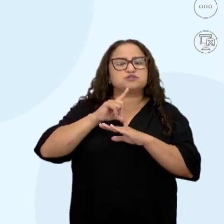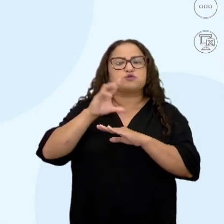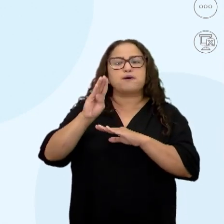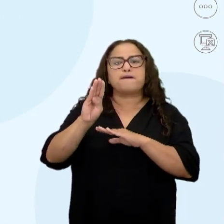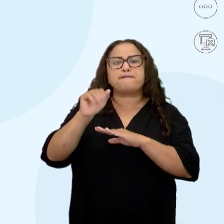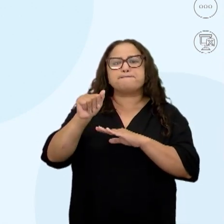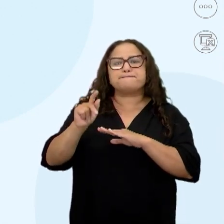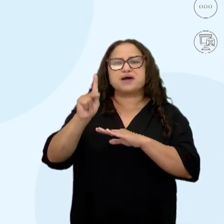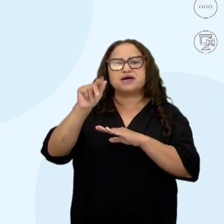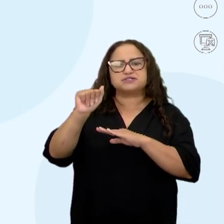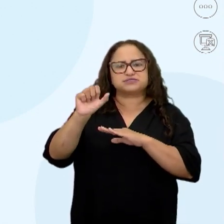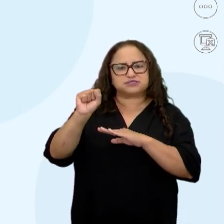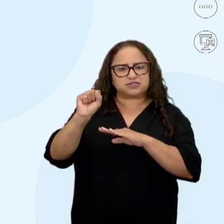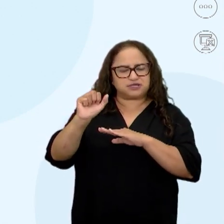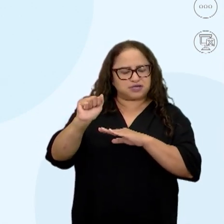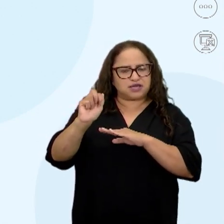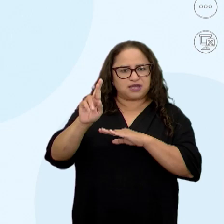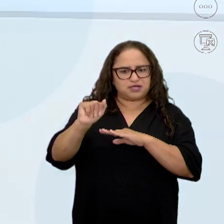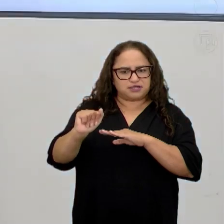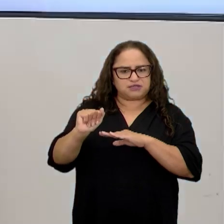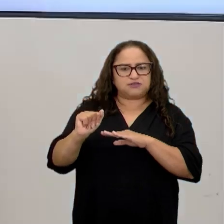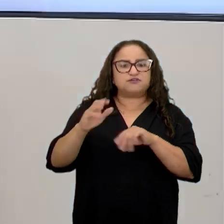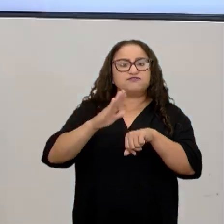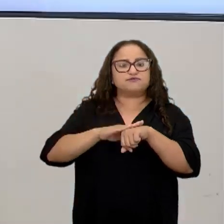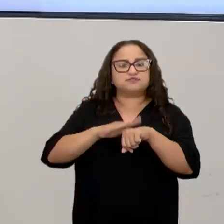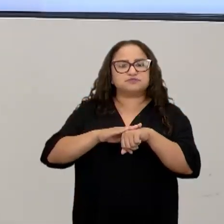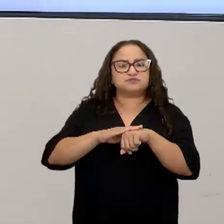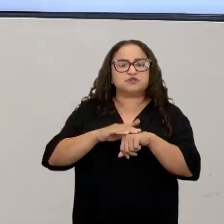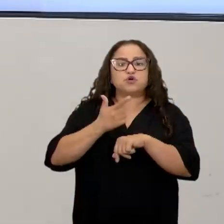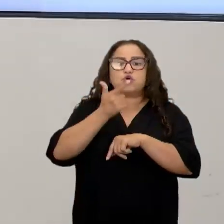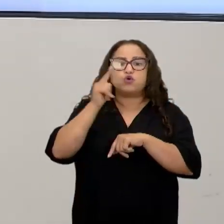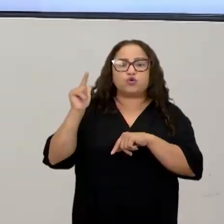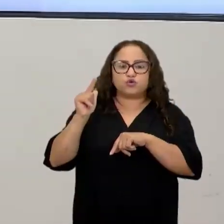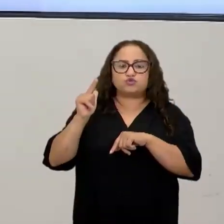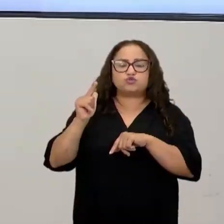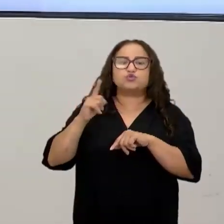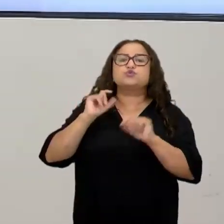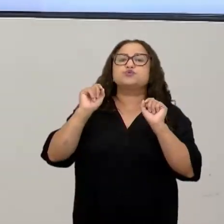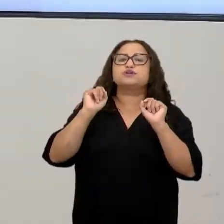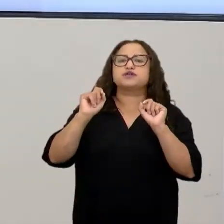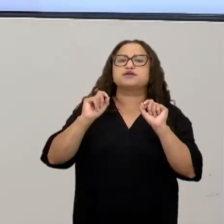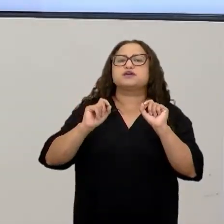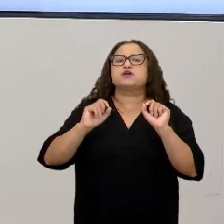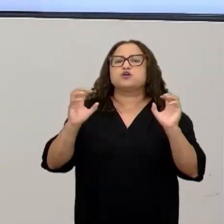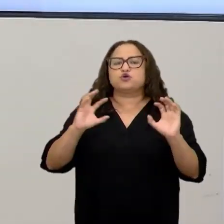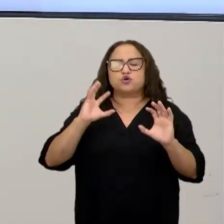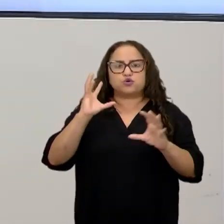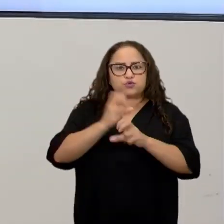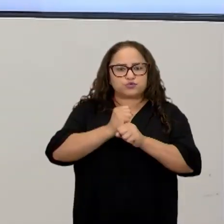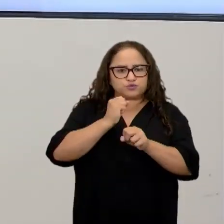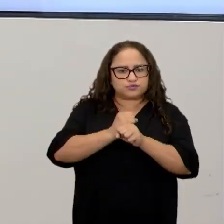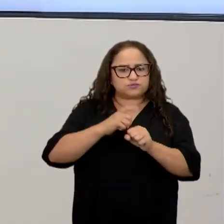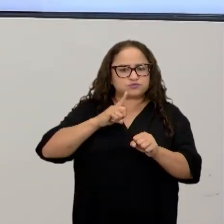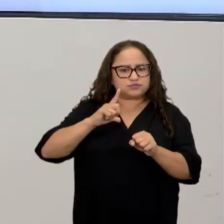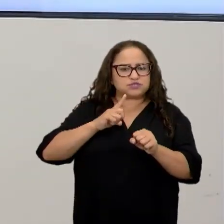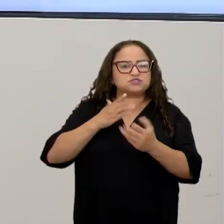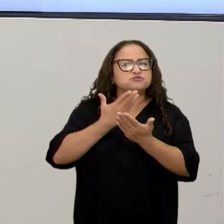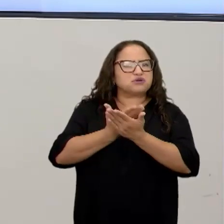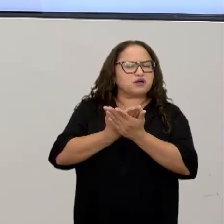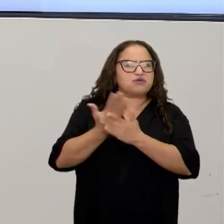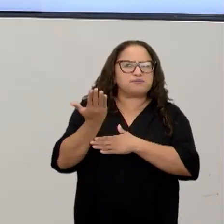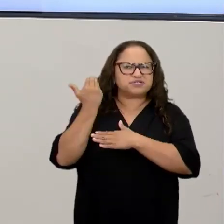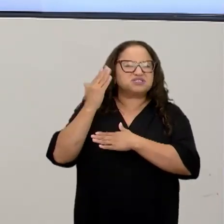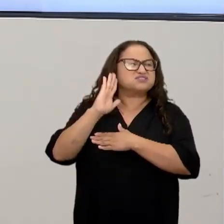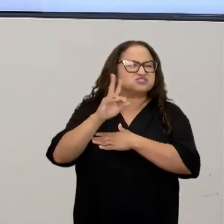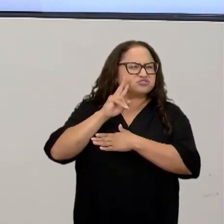precisaria desses coeficientes mas hoje a gente vai usar outro truque que é completando o quadrado que faz parte aí de algumas coisas que a gente já viu na aula passada